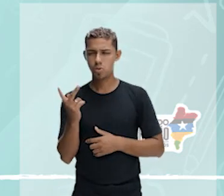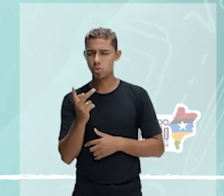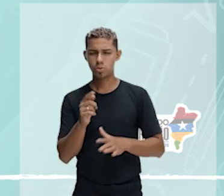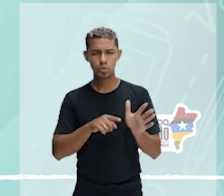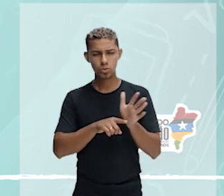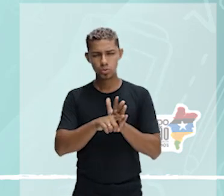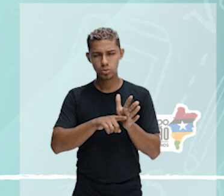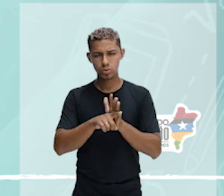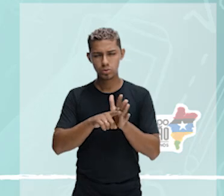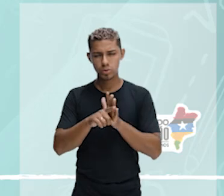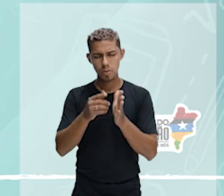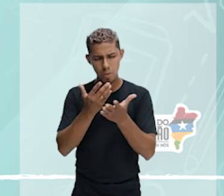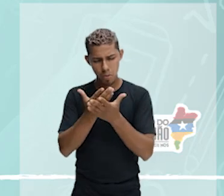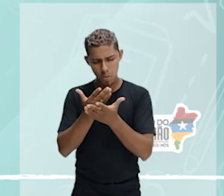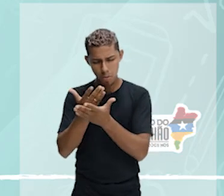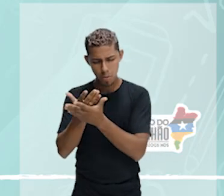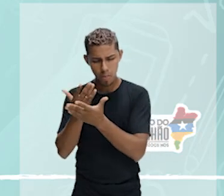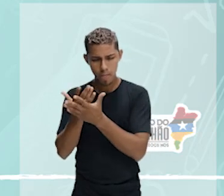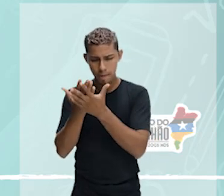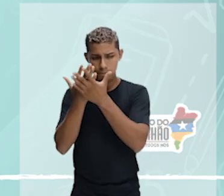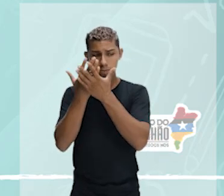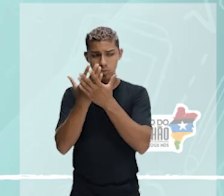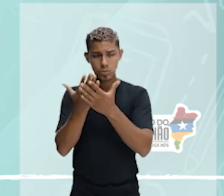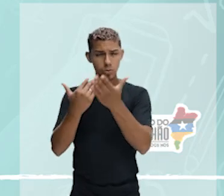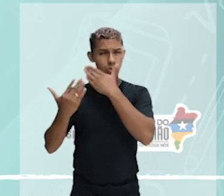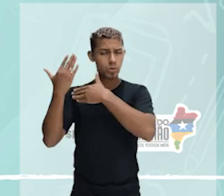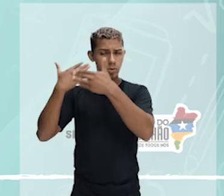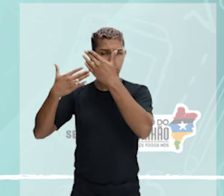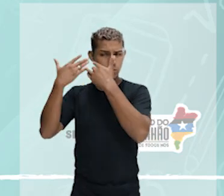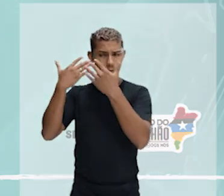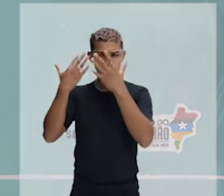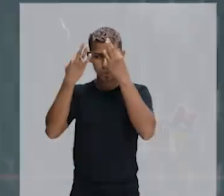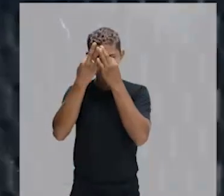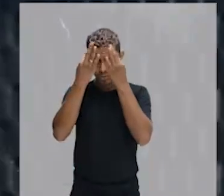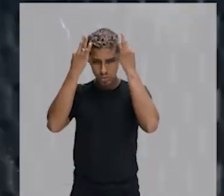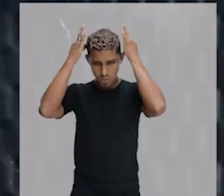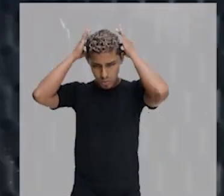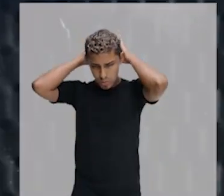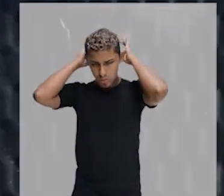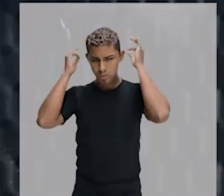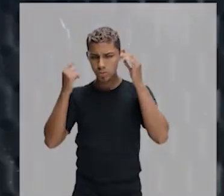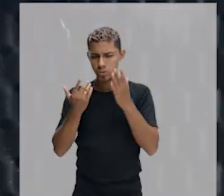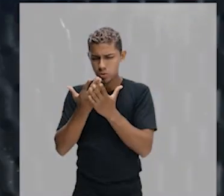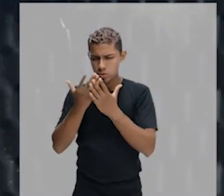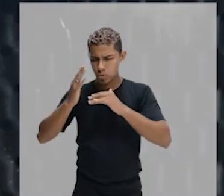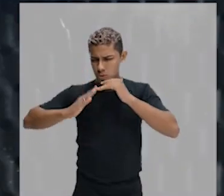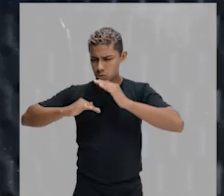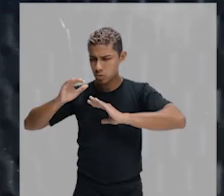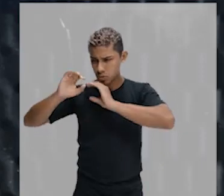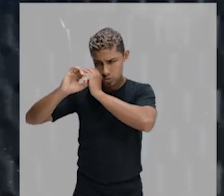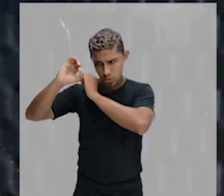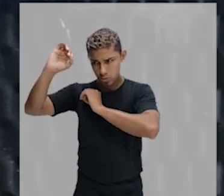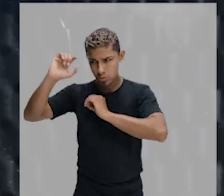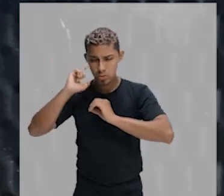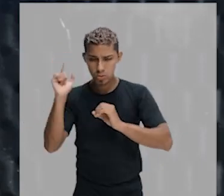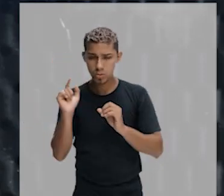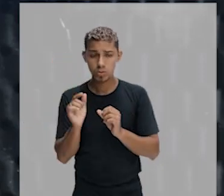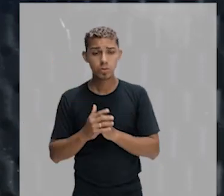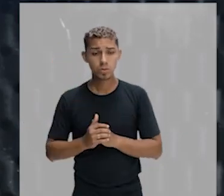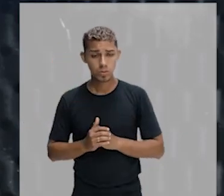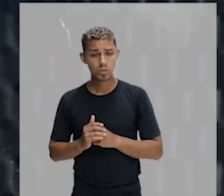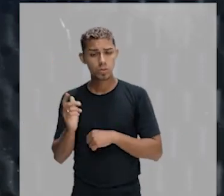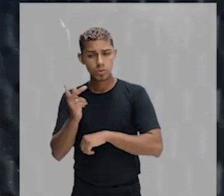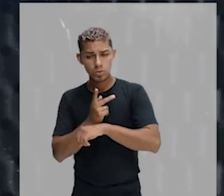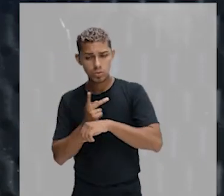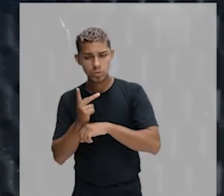procuraram convenções para distribuí-las em constelações, certo? Então, quando nós olhamos aqui do céu, a ideia